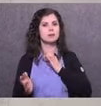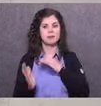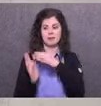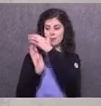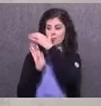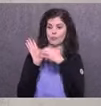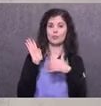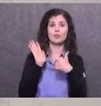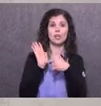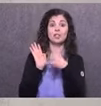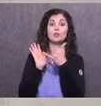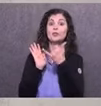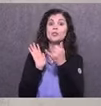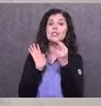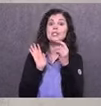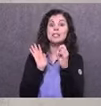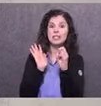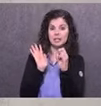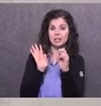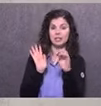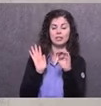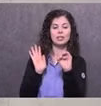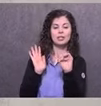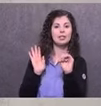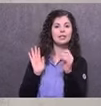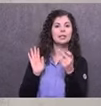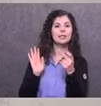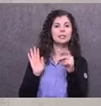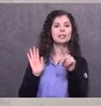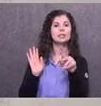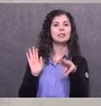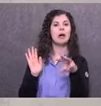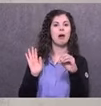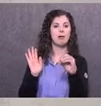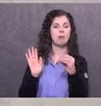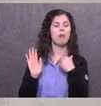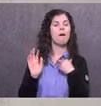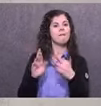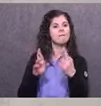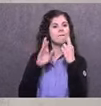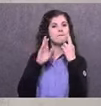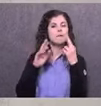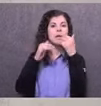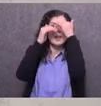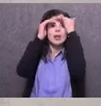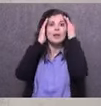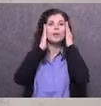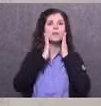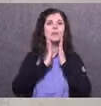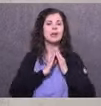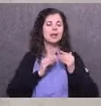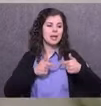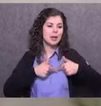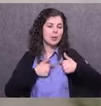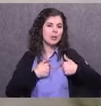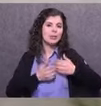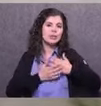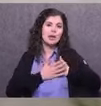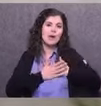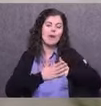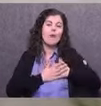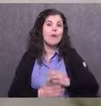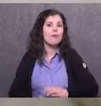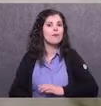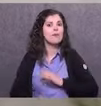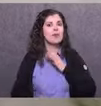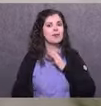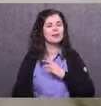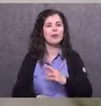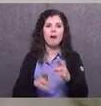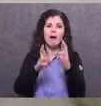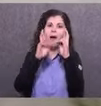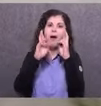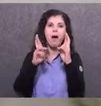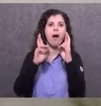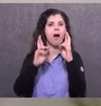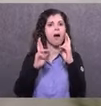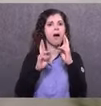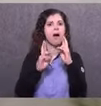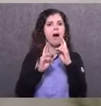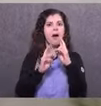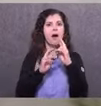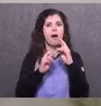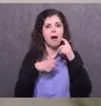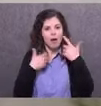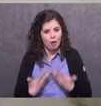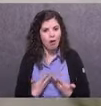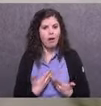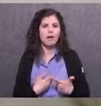23 e pedir que o Imaculado Coração de Maria, a quem nos confiamos, seja conosco agora